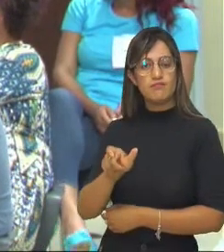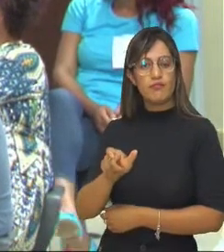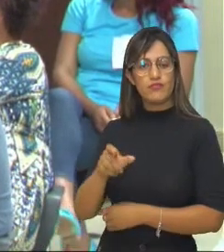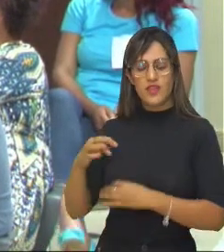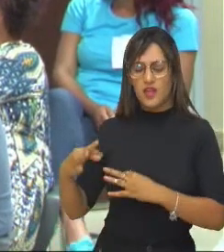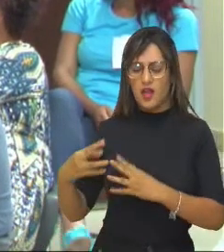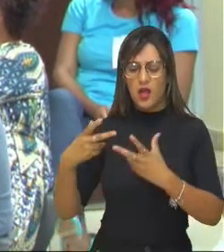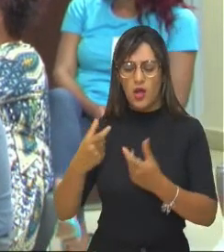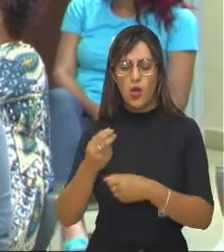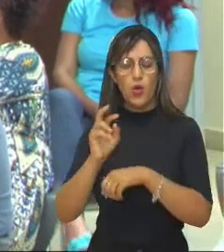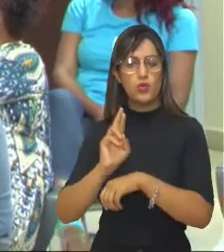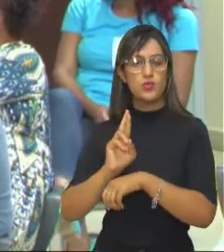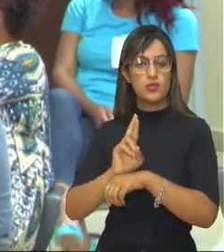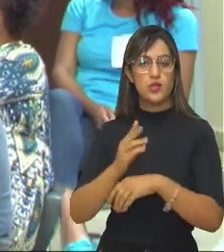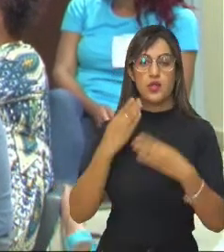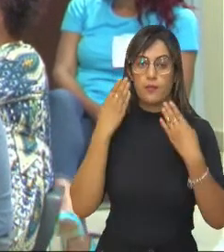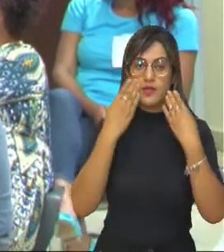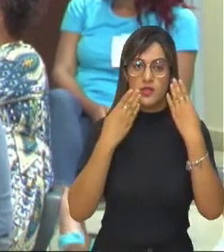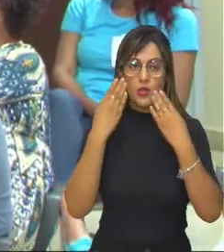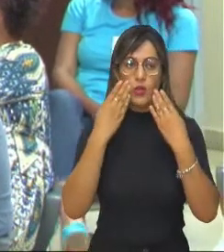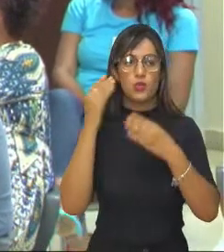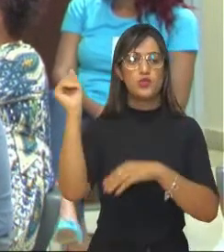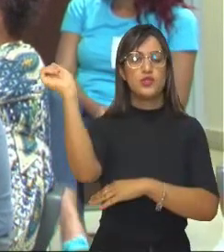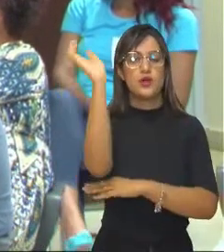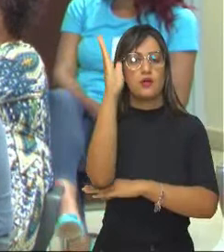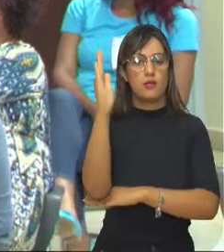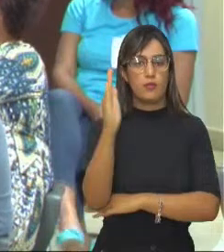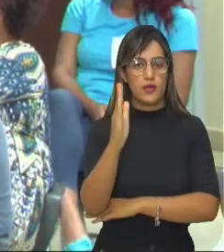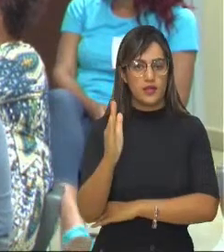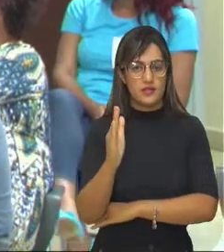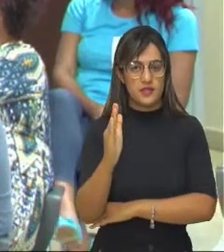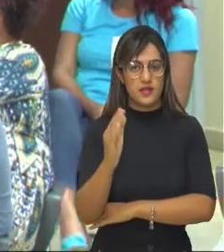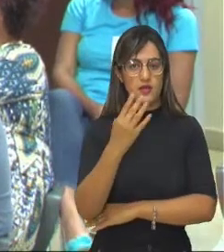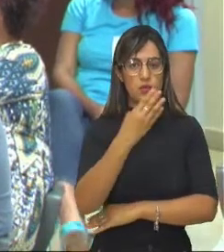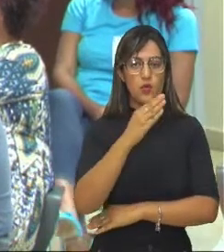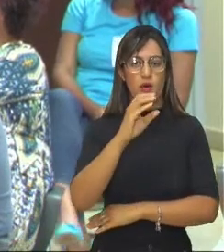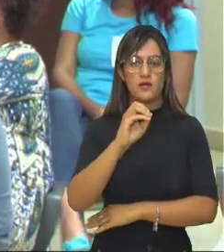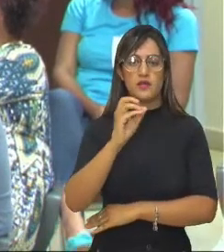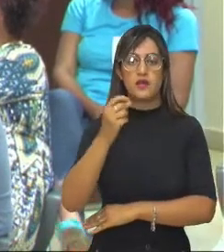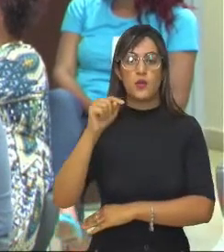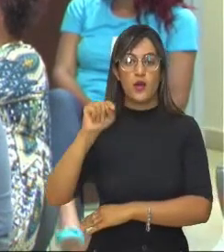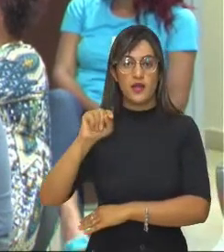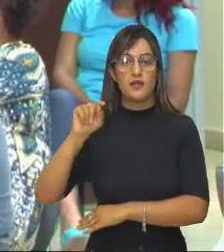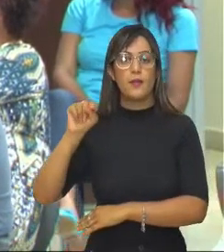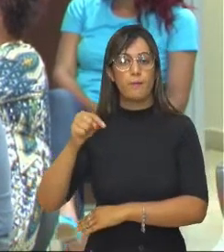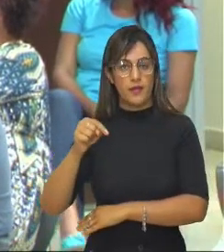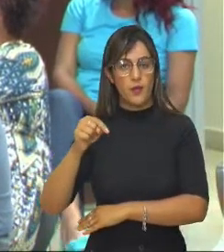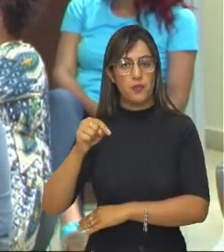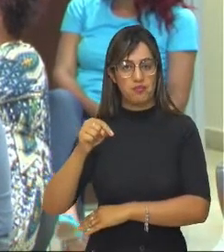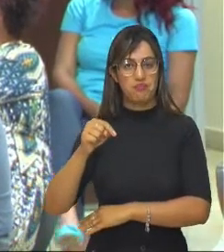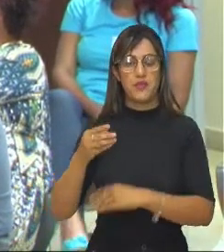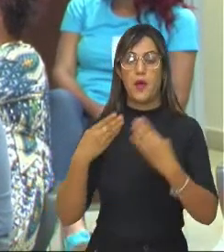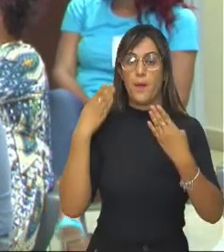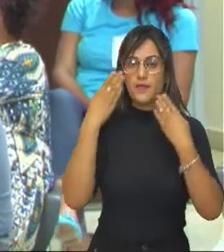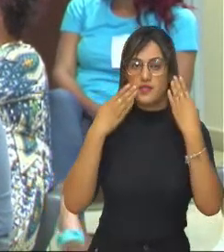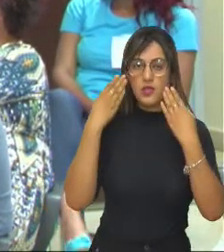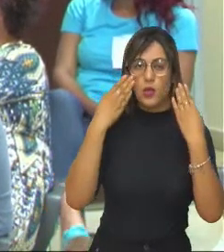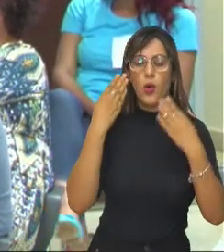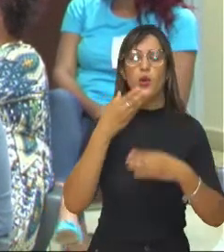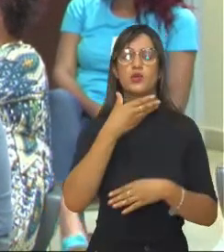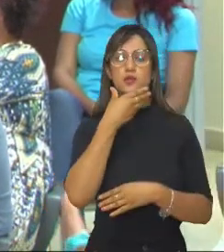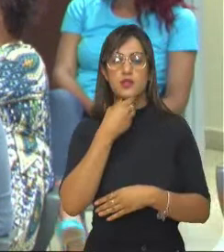todos nós. A psicologia brasileira, a psicologia dos 440 mil psicólogas, psicólogos e